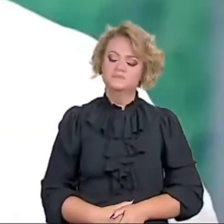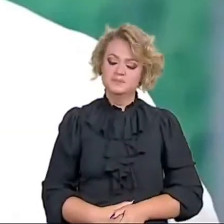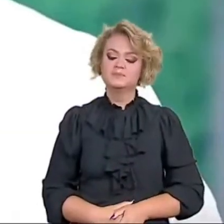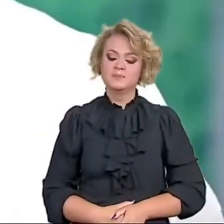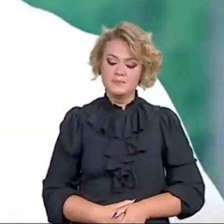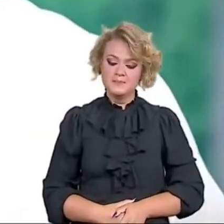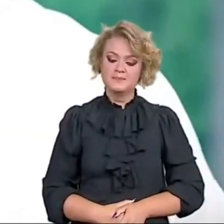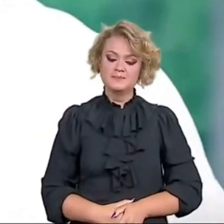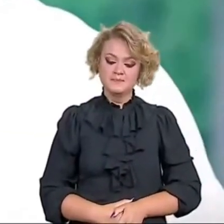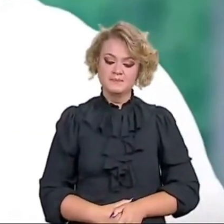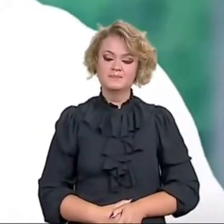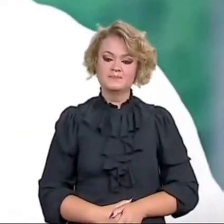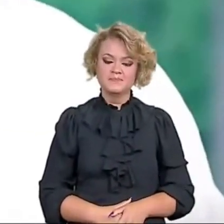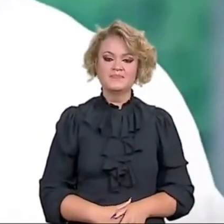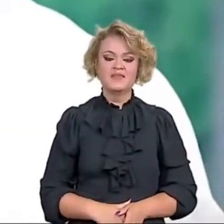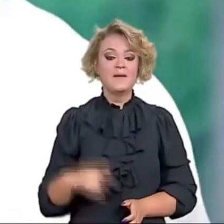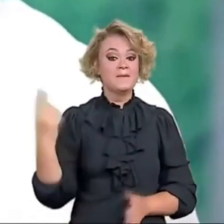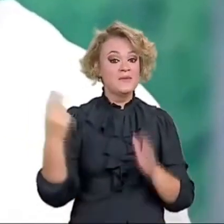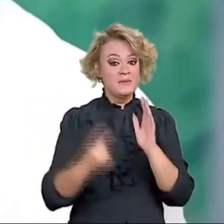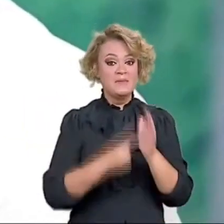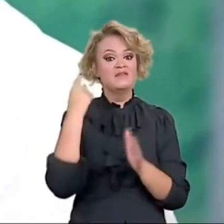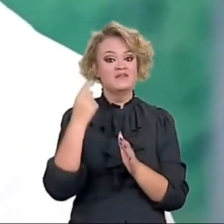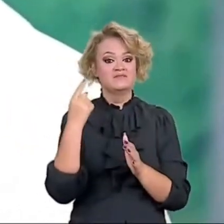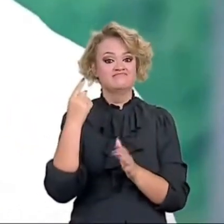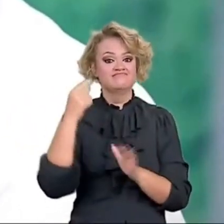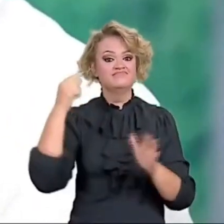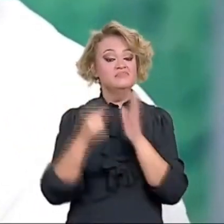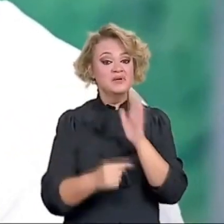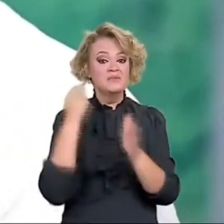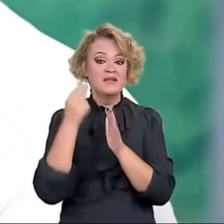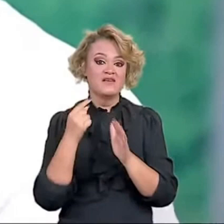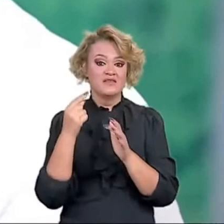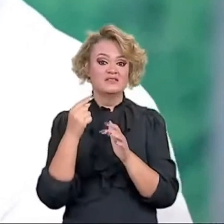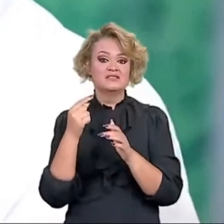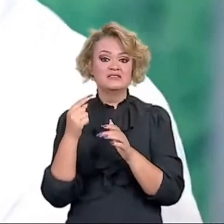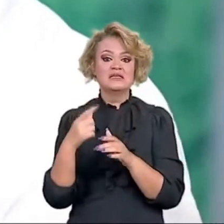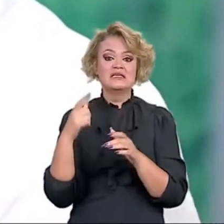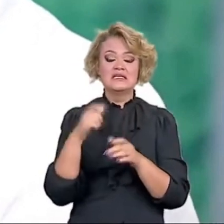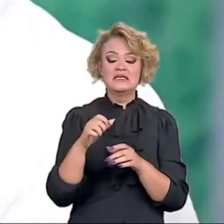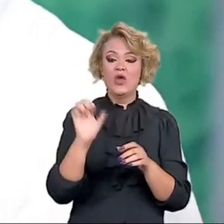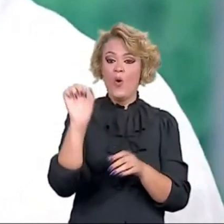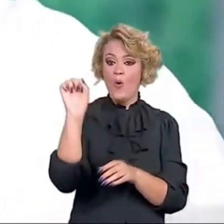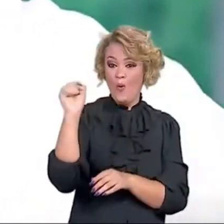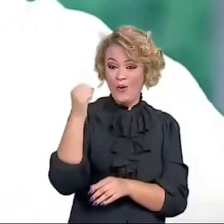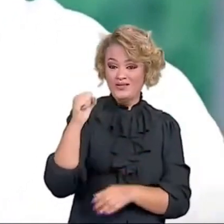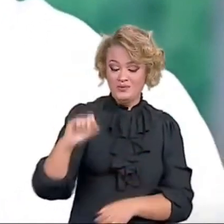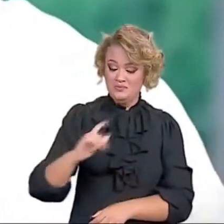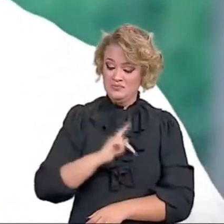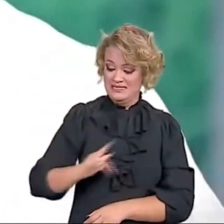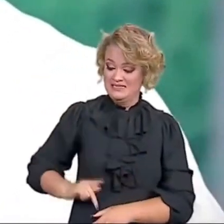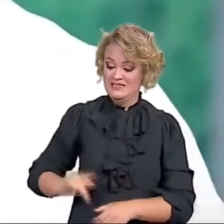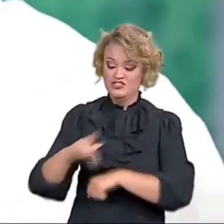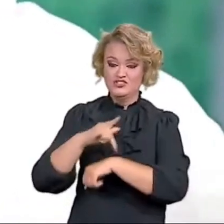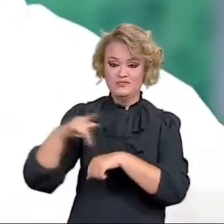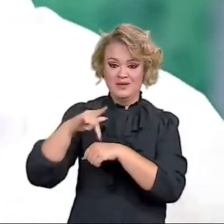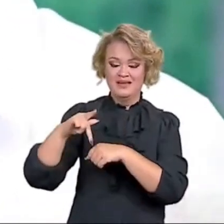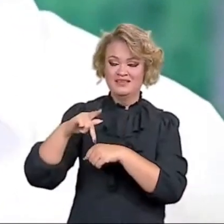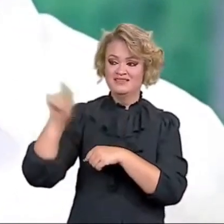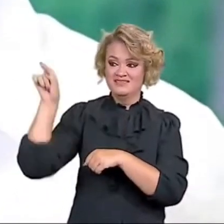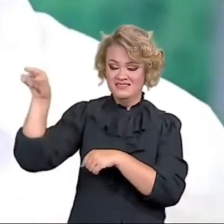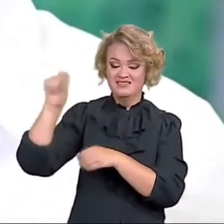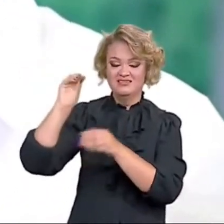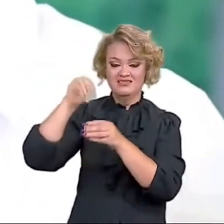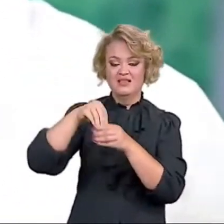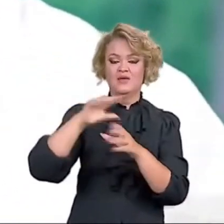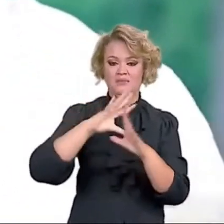É a primeira vez que reúne-se os 8 presidentes dos países amazônicos. Já houve outras reuniões, mas